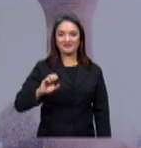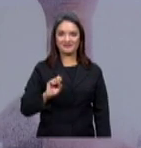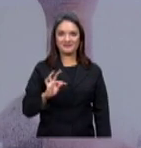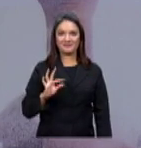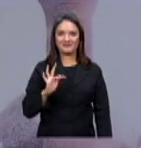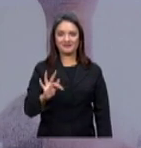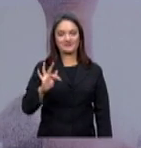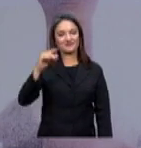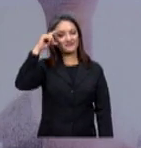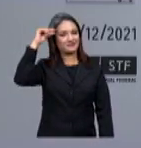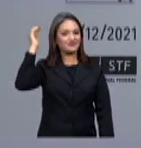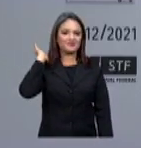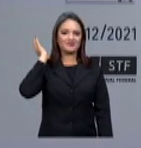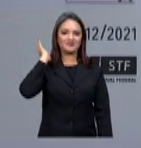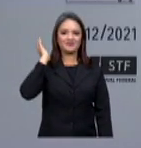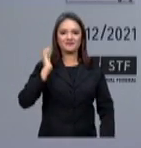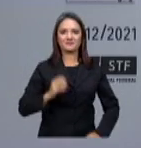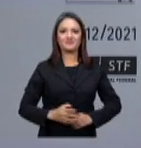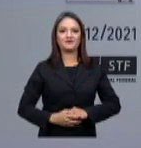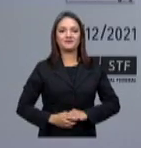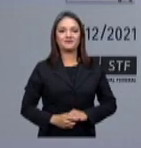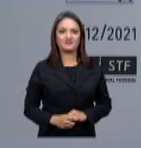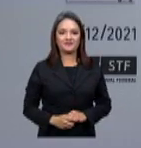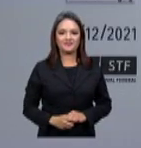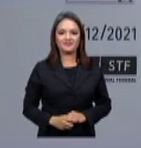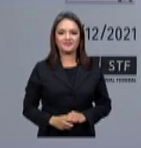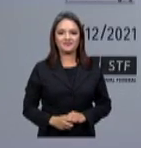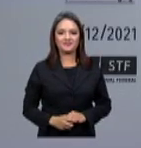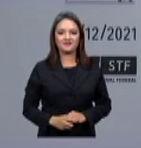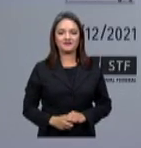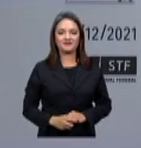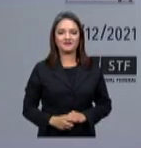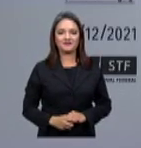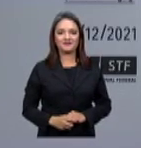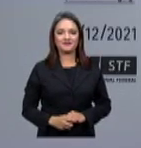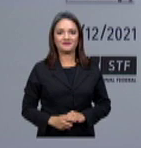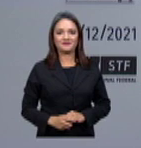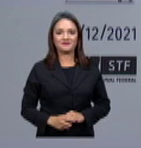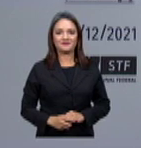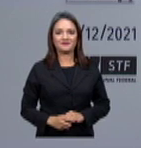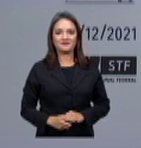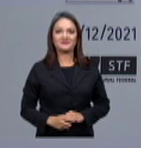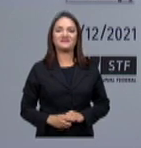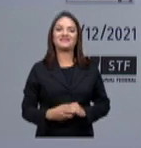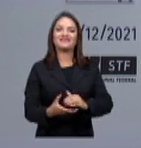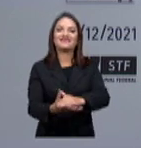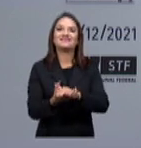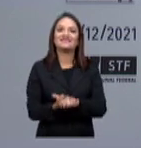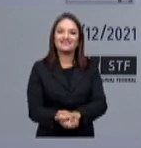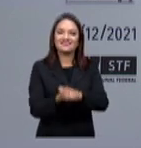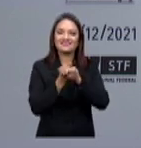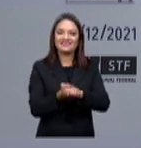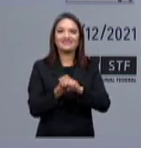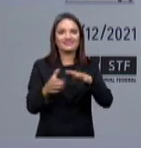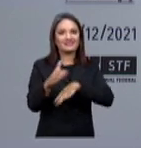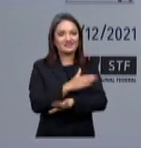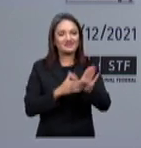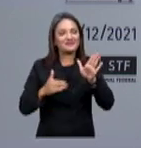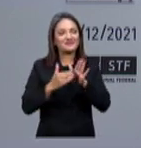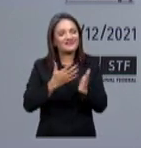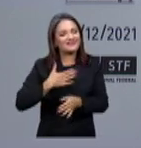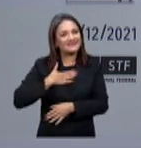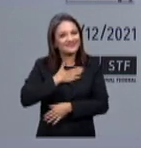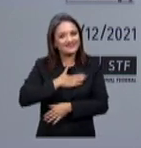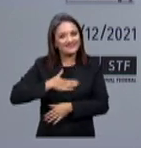Ministra Rosa VIP e é com imensa alegria que cumprimento todas e todos